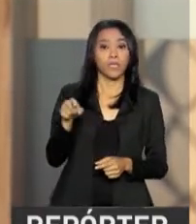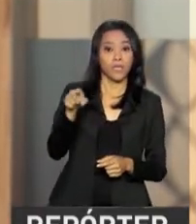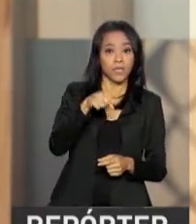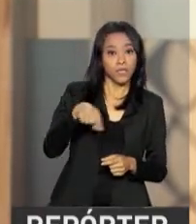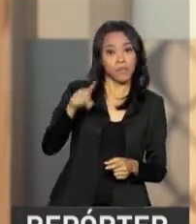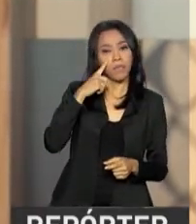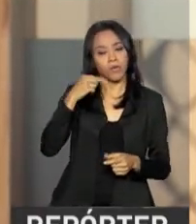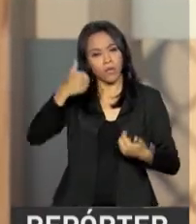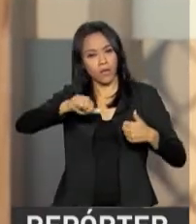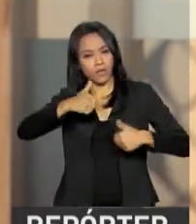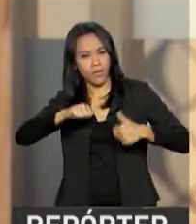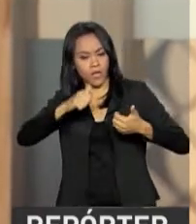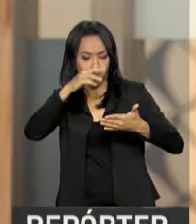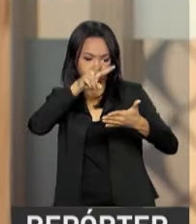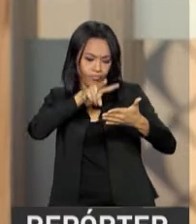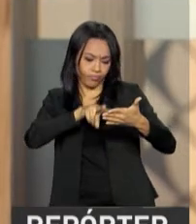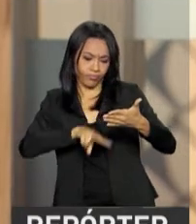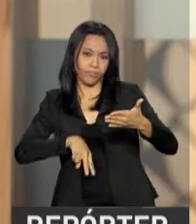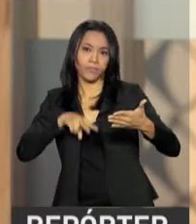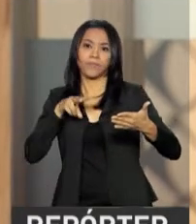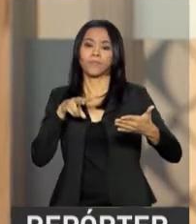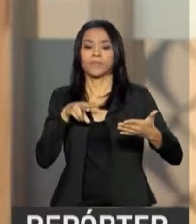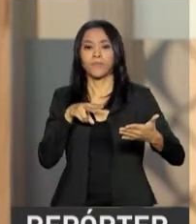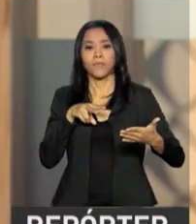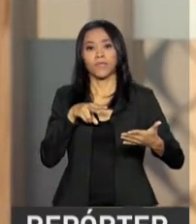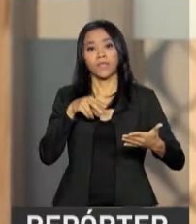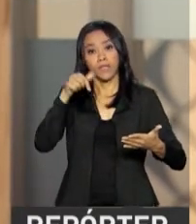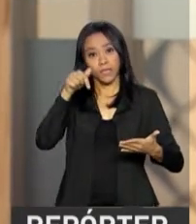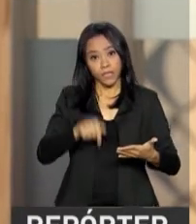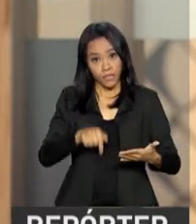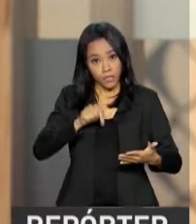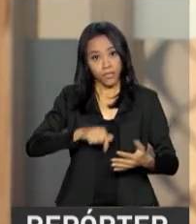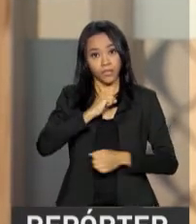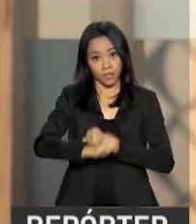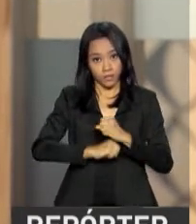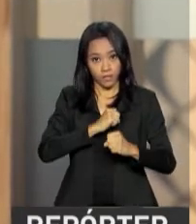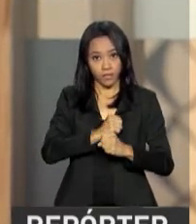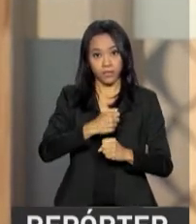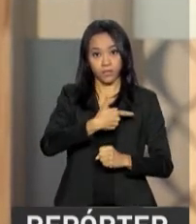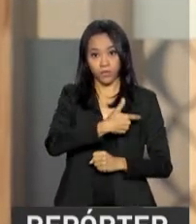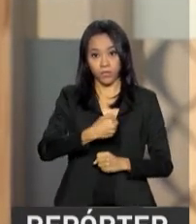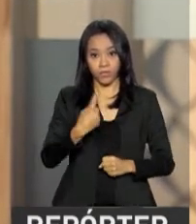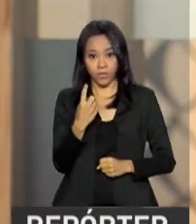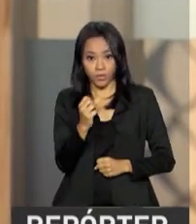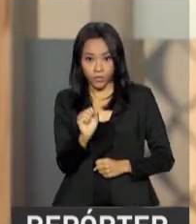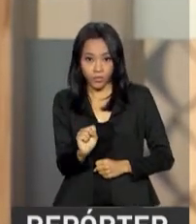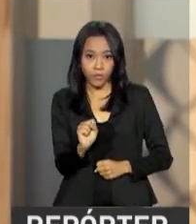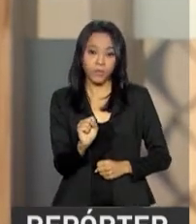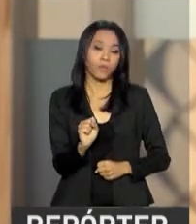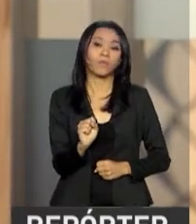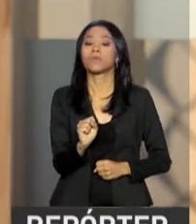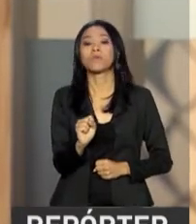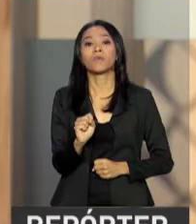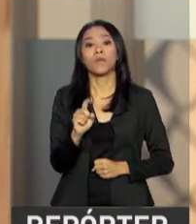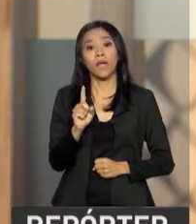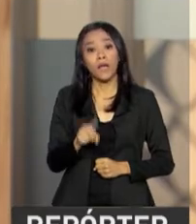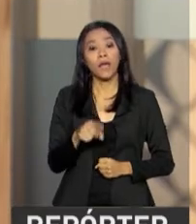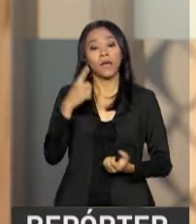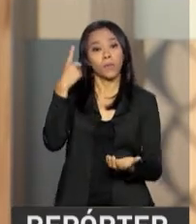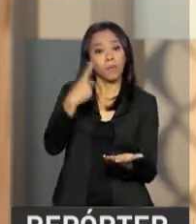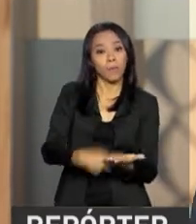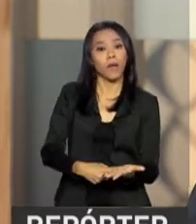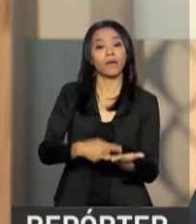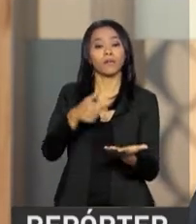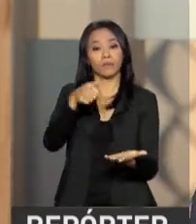analisados no momento que neste ano 2000 juntos elabora o pacto global sobre